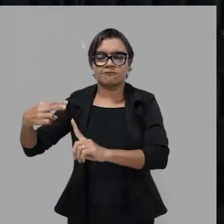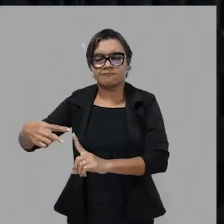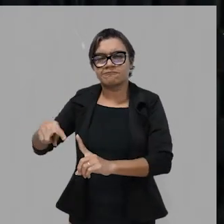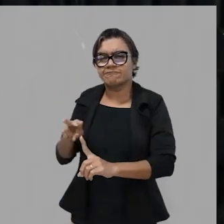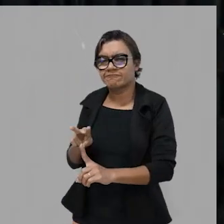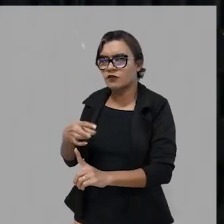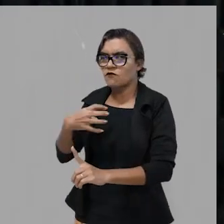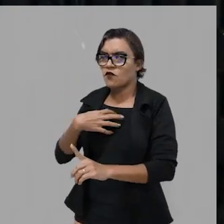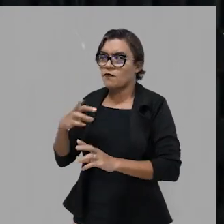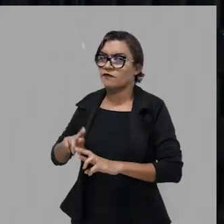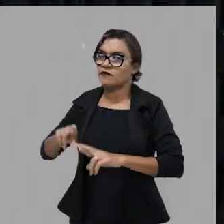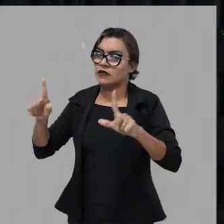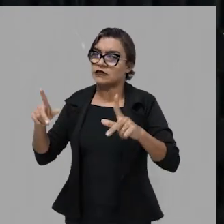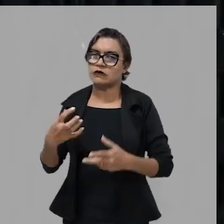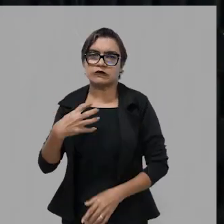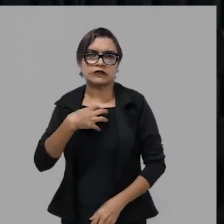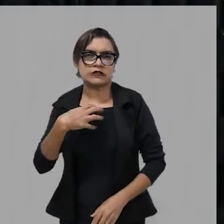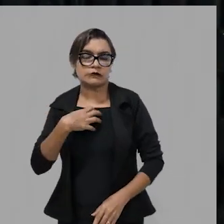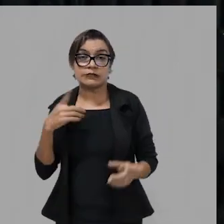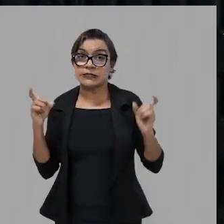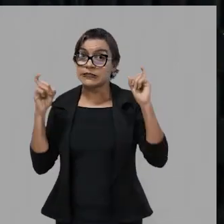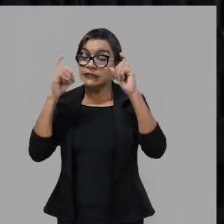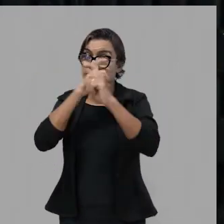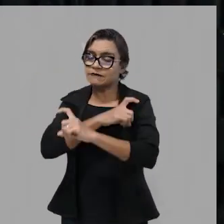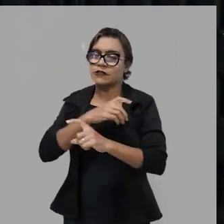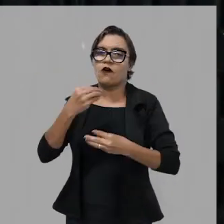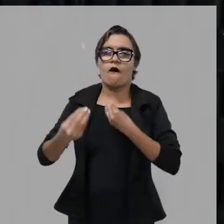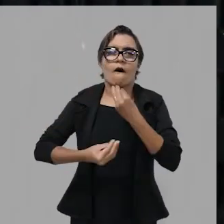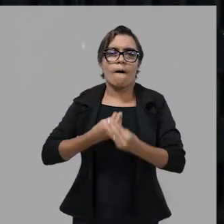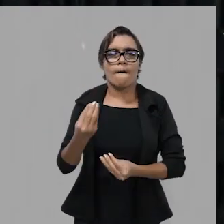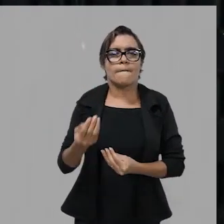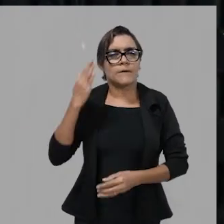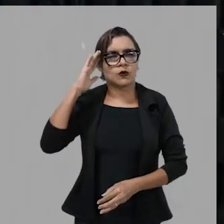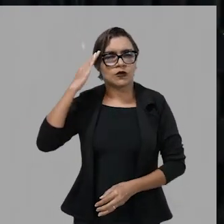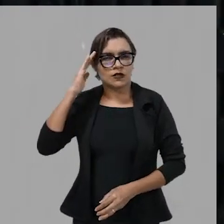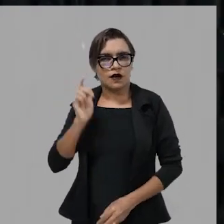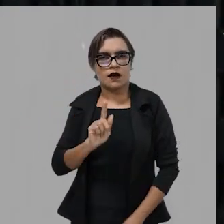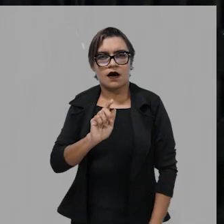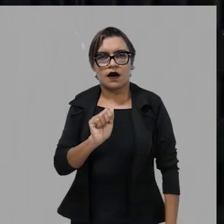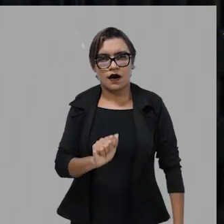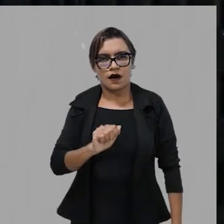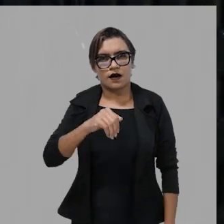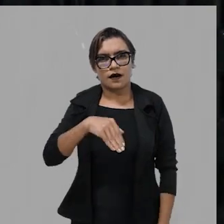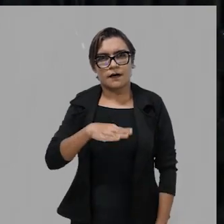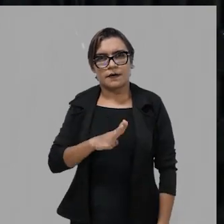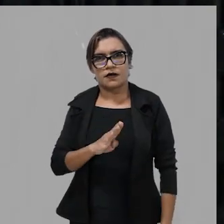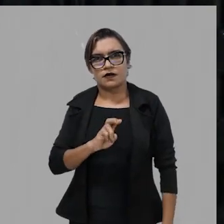é um sentimento bastante complexo que pode trazer aí essa questão da ambiguidade, né?